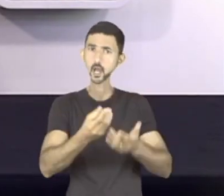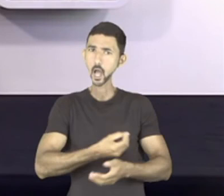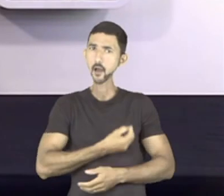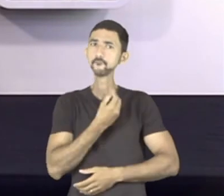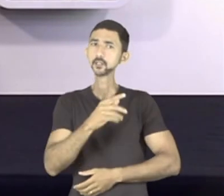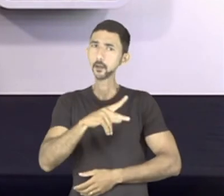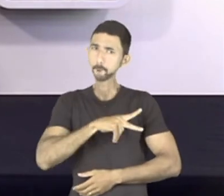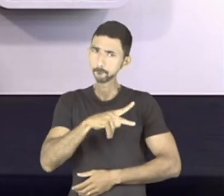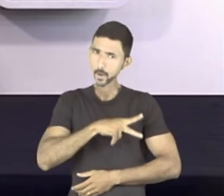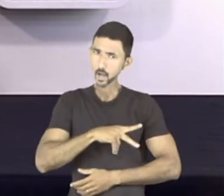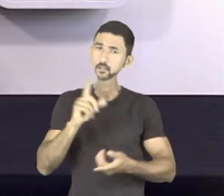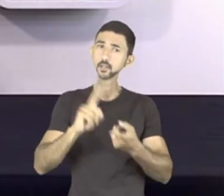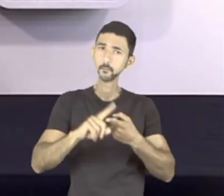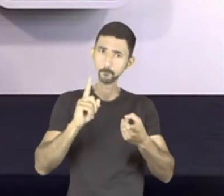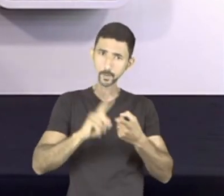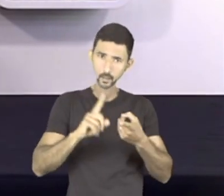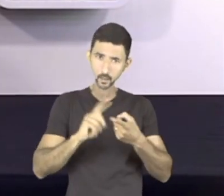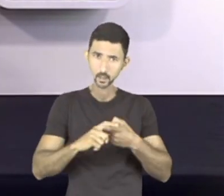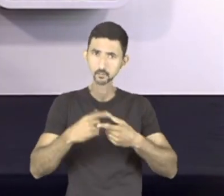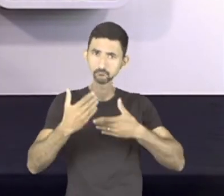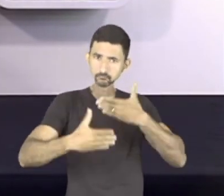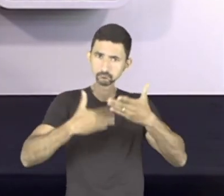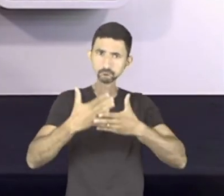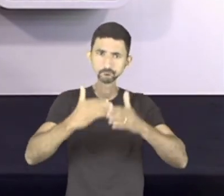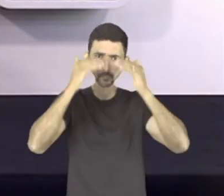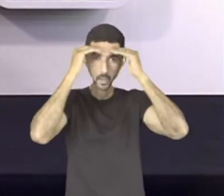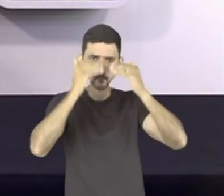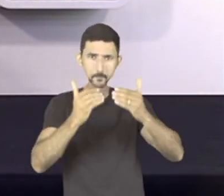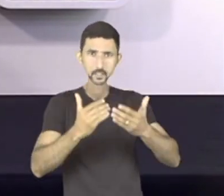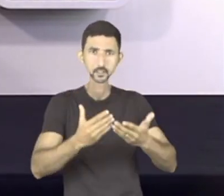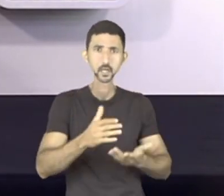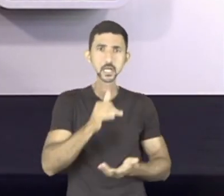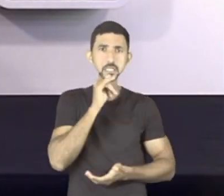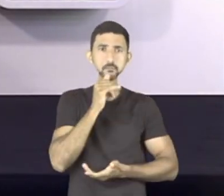vida pessoal, então não apenas para